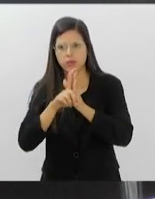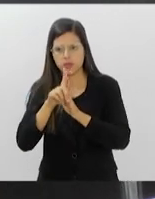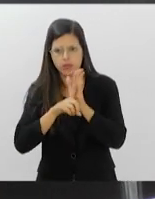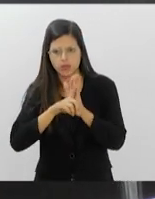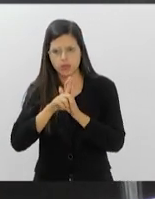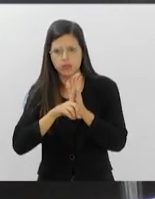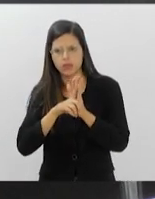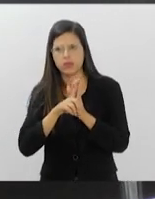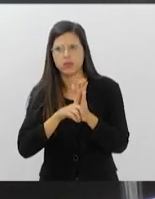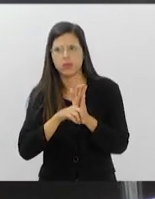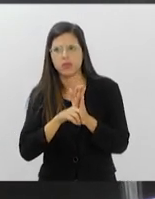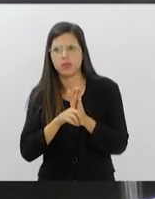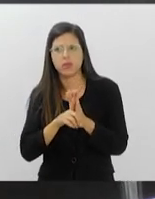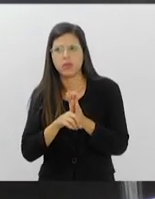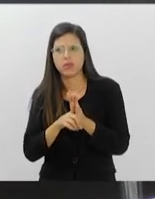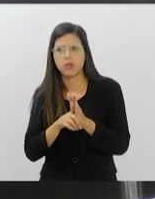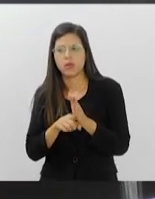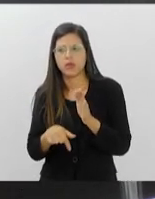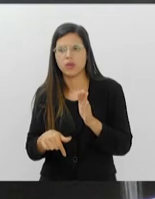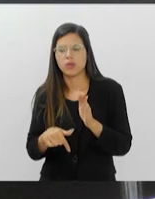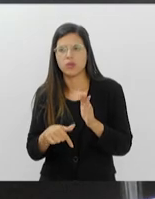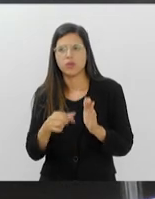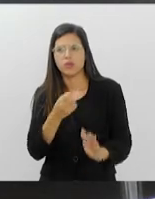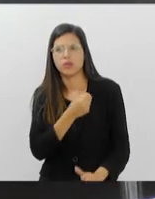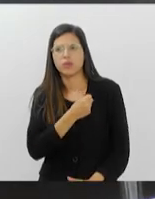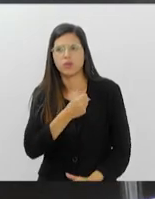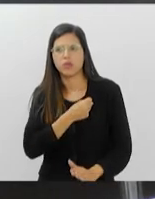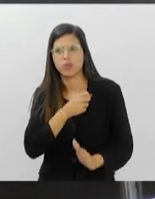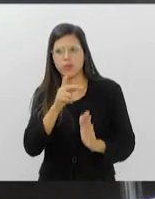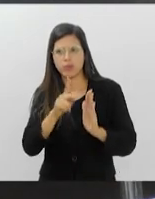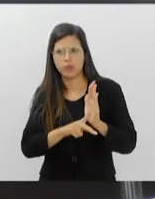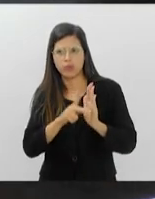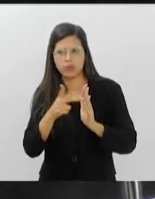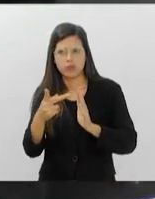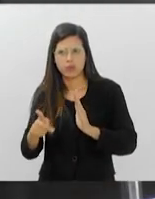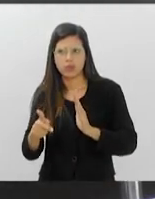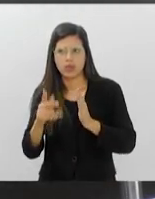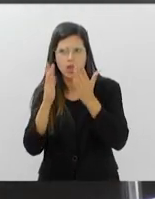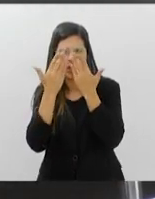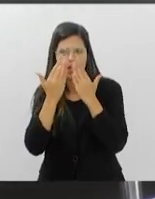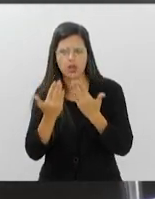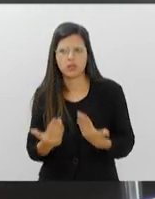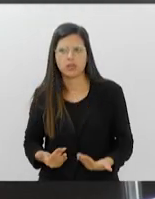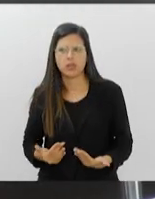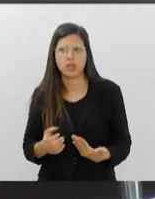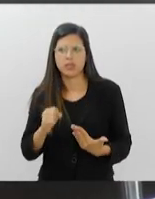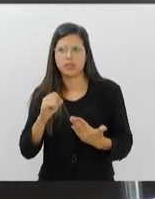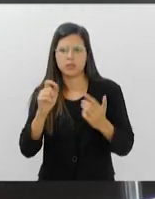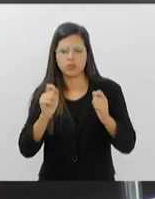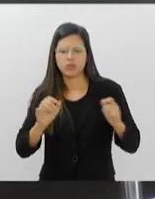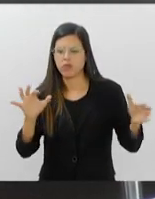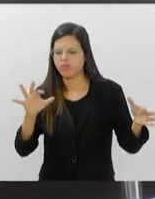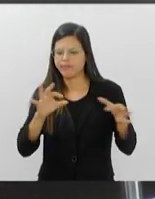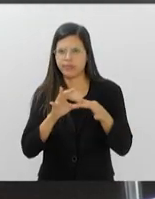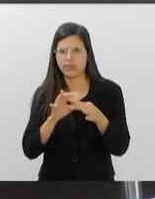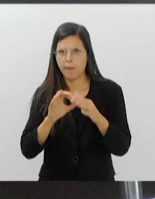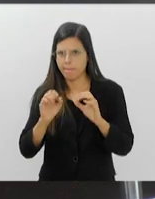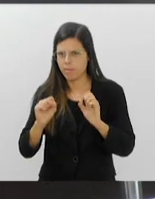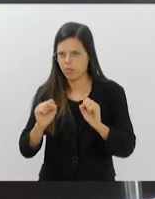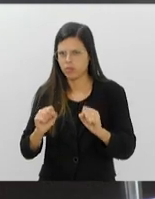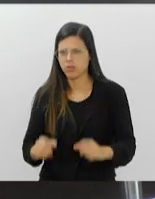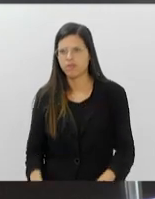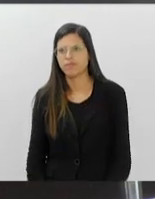eu pegaria o número do projeto dela para também dar uma examinada para ver se é possível haver essa conciliação. Pode ser,